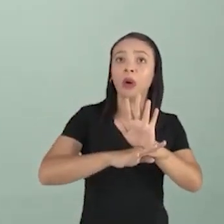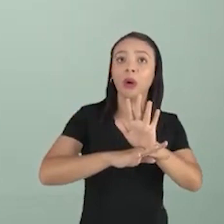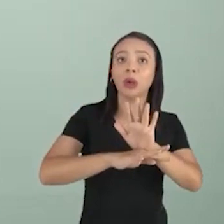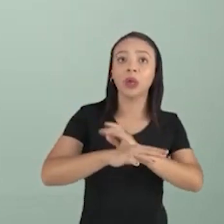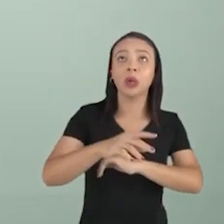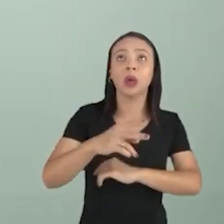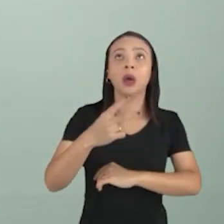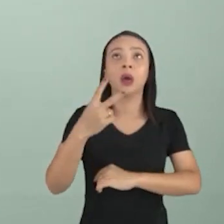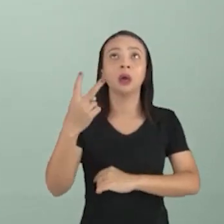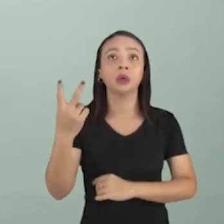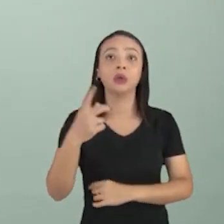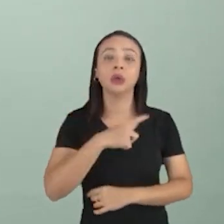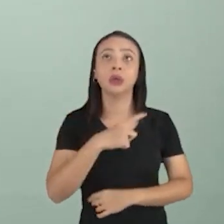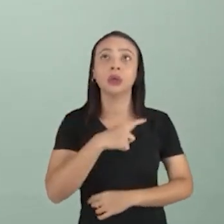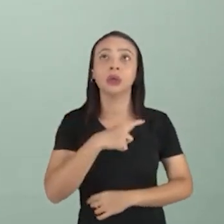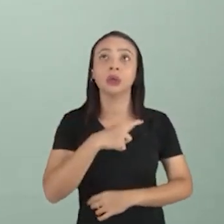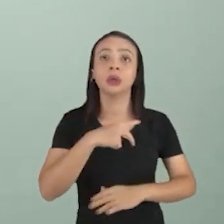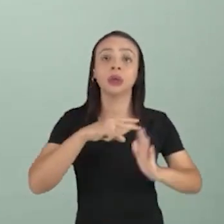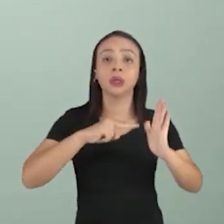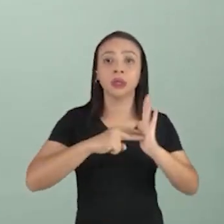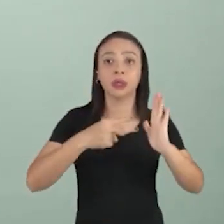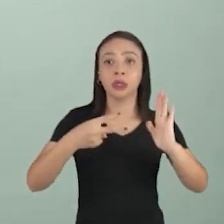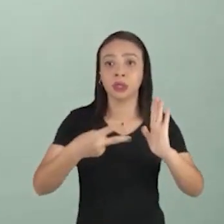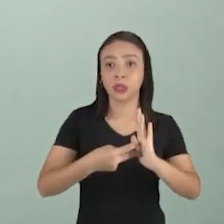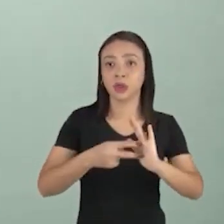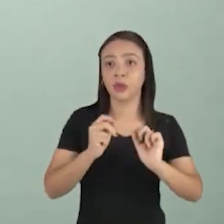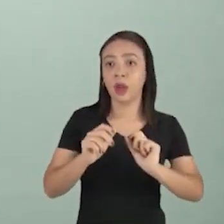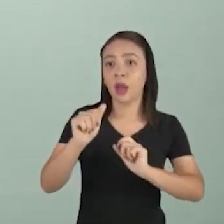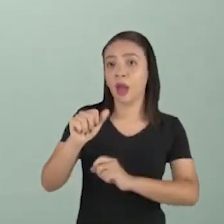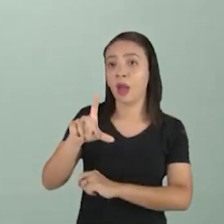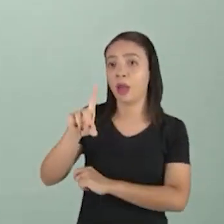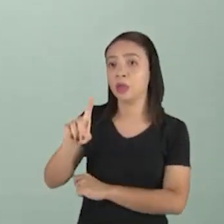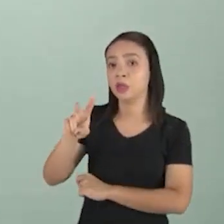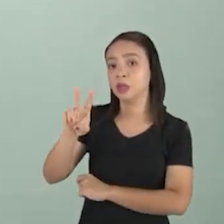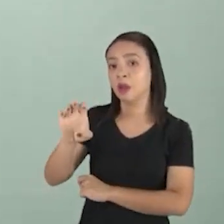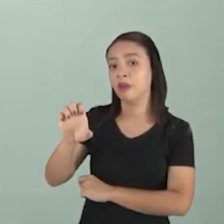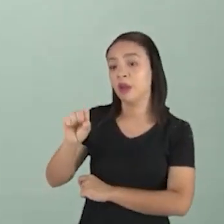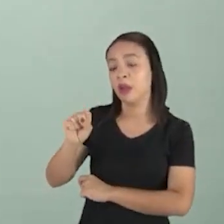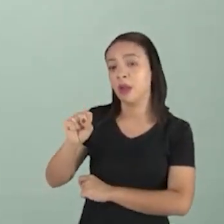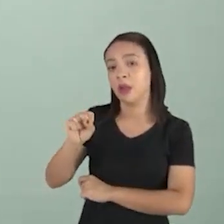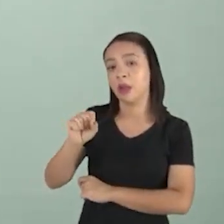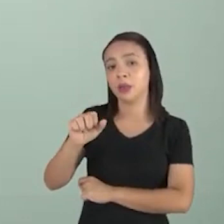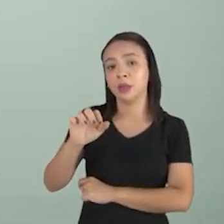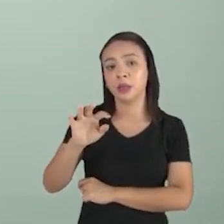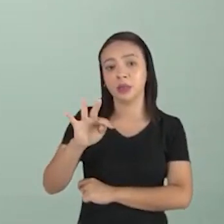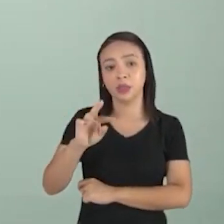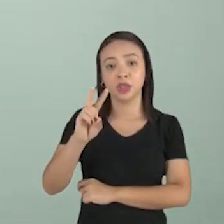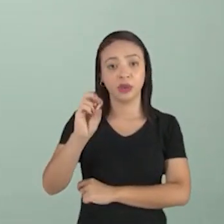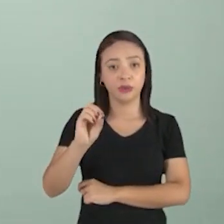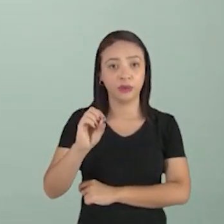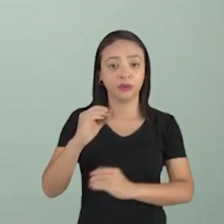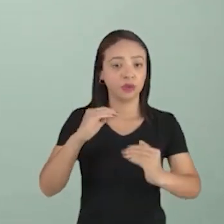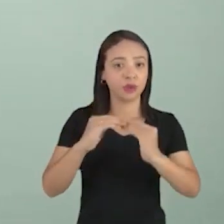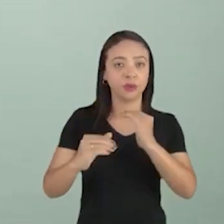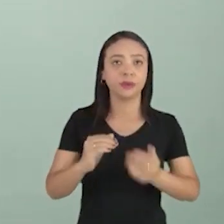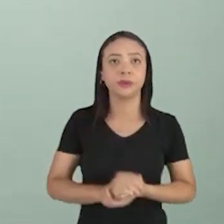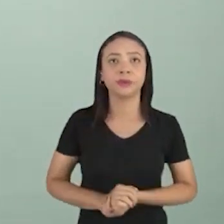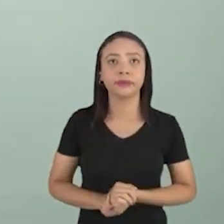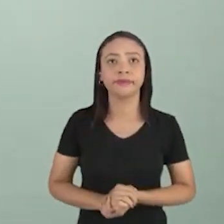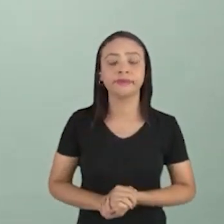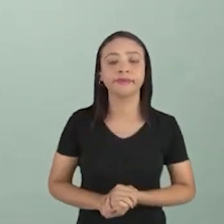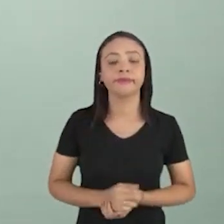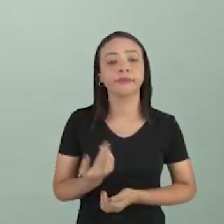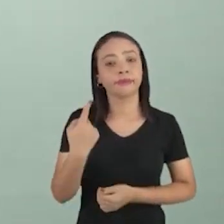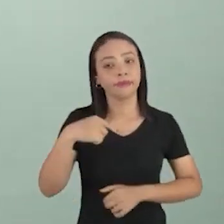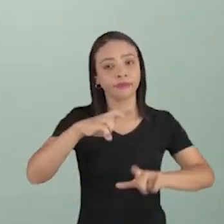o sentido adversativo, de oposição. Ok? No mais,